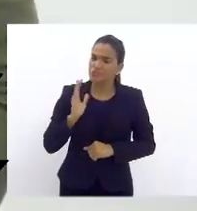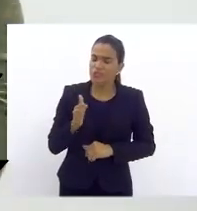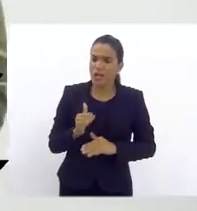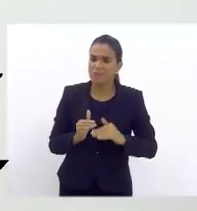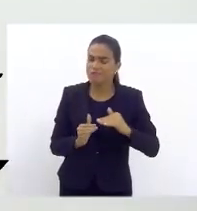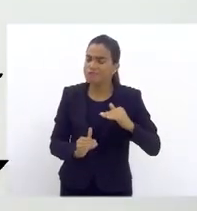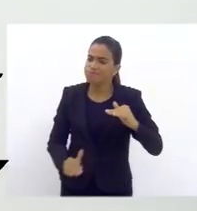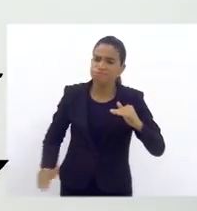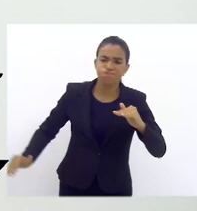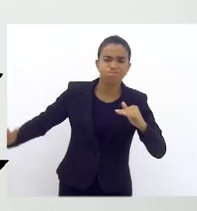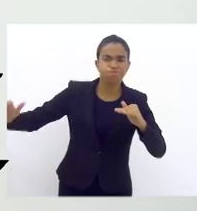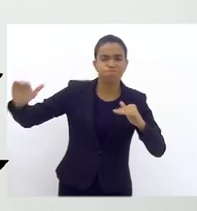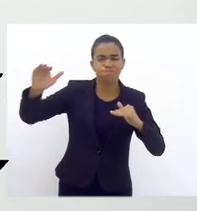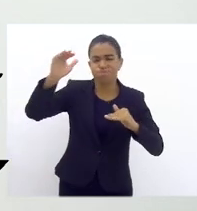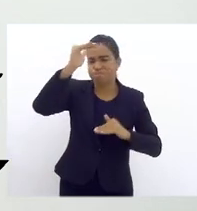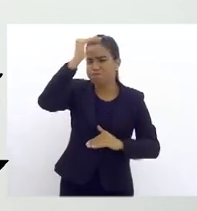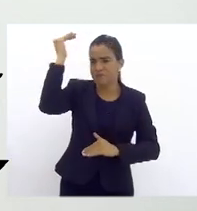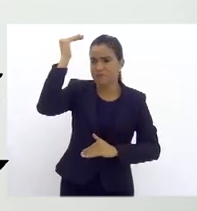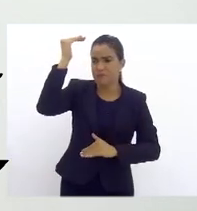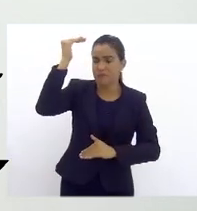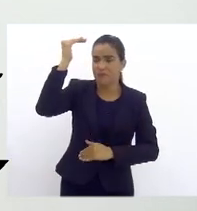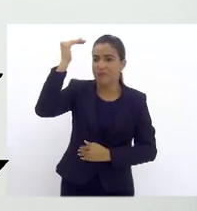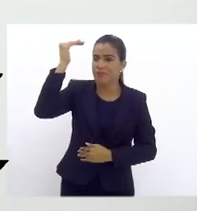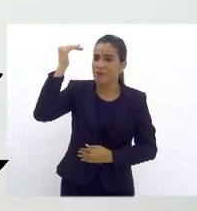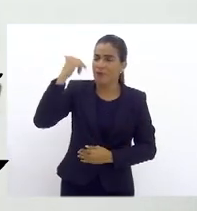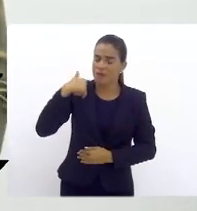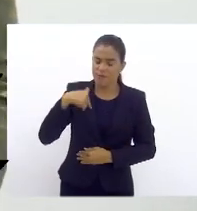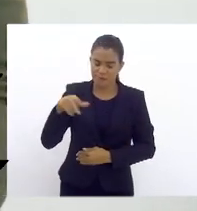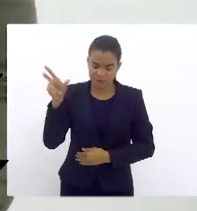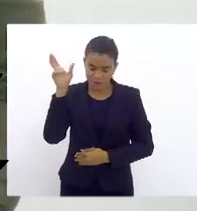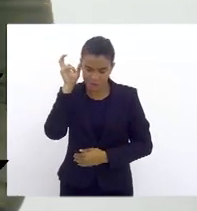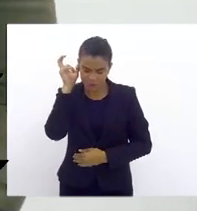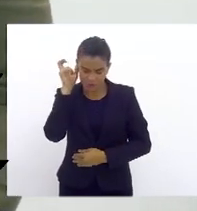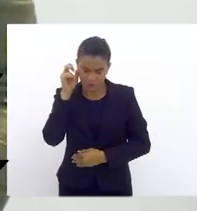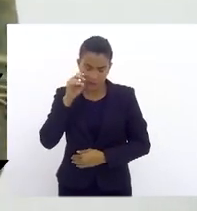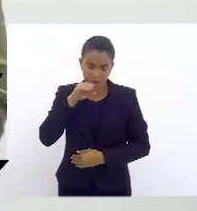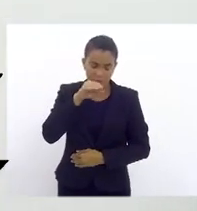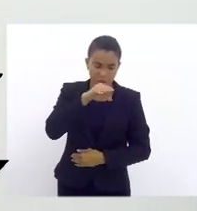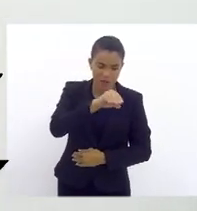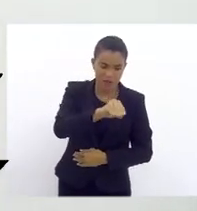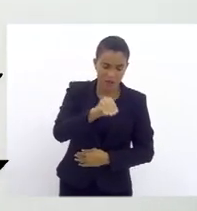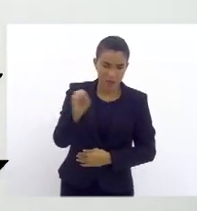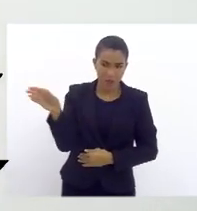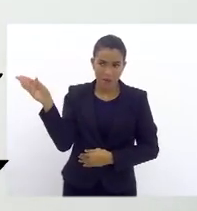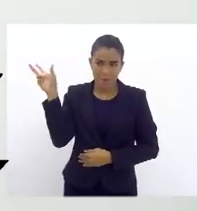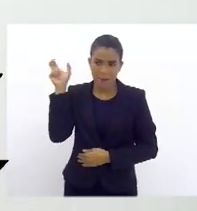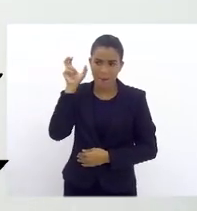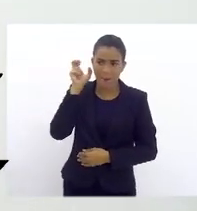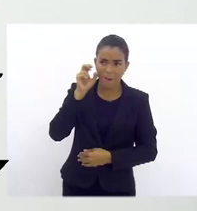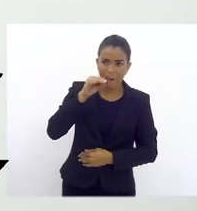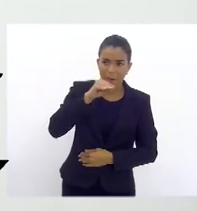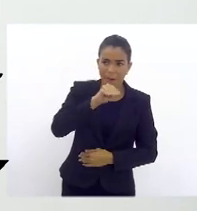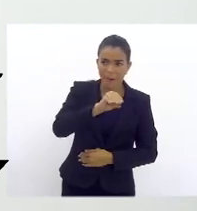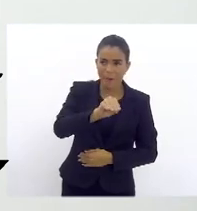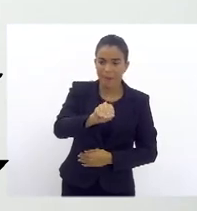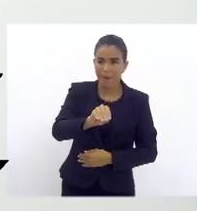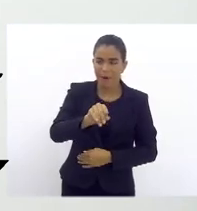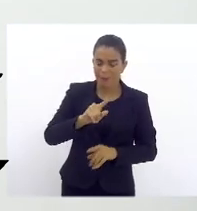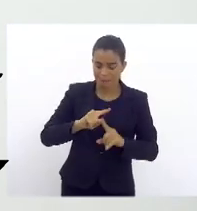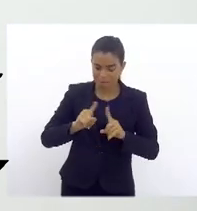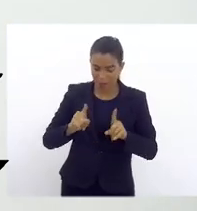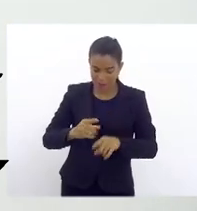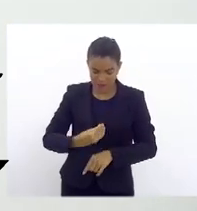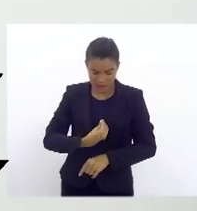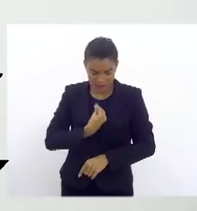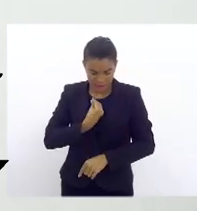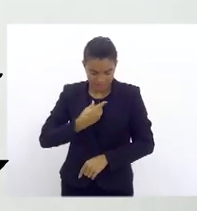que a gente escuta a gente fala mas ainda assim habita em